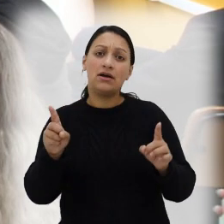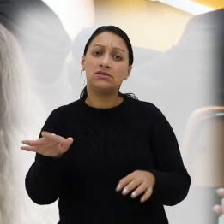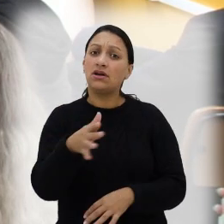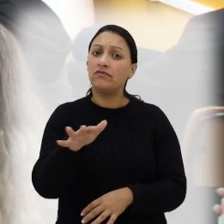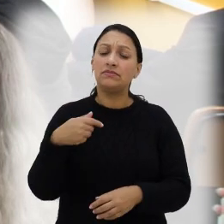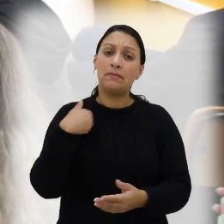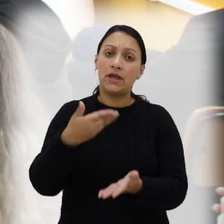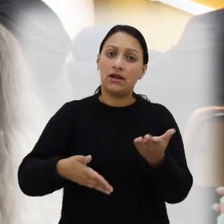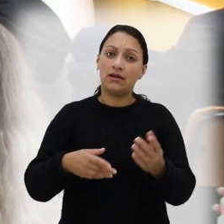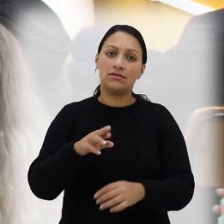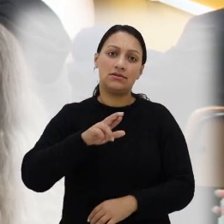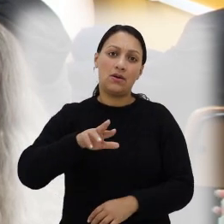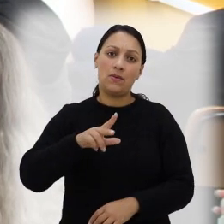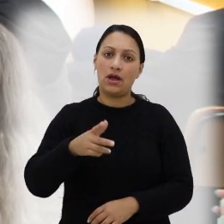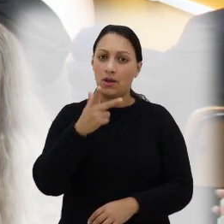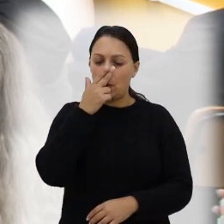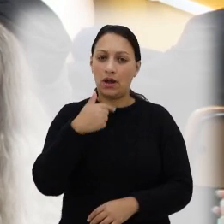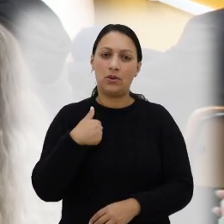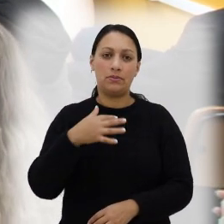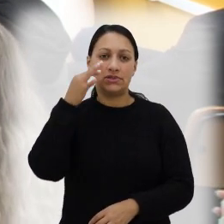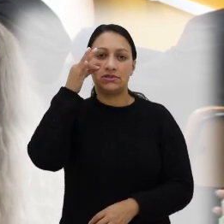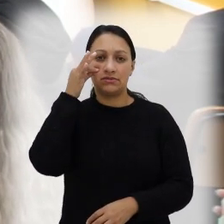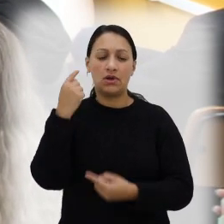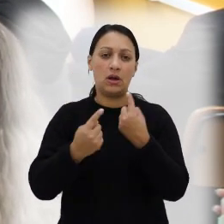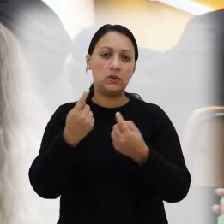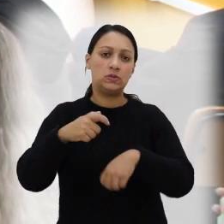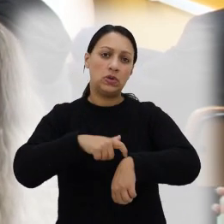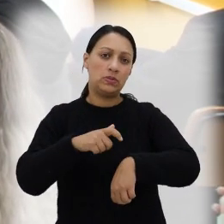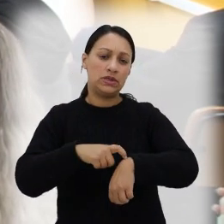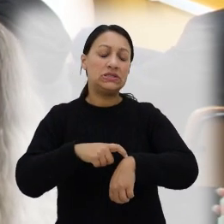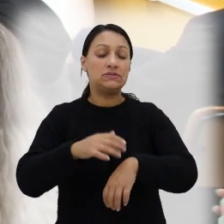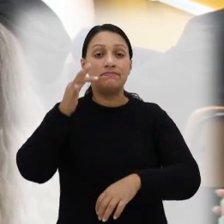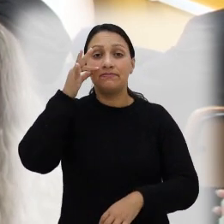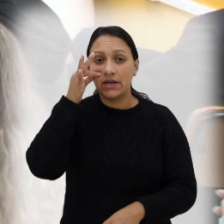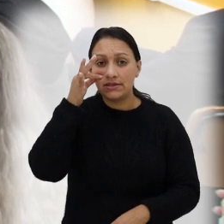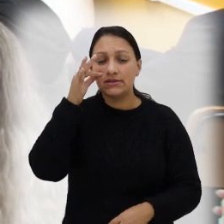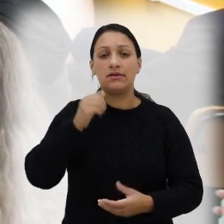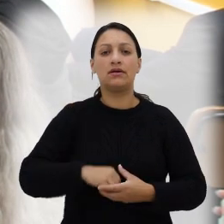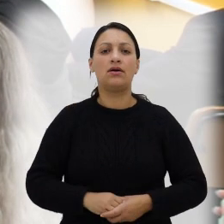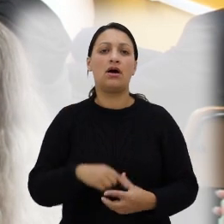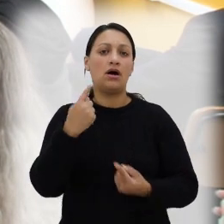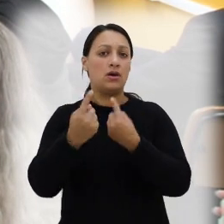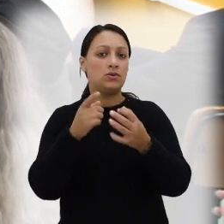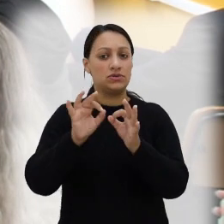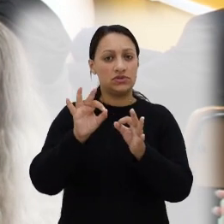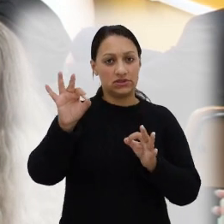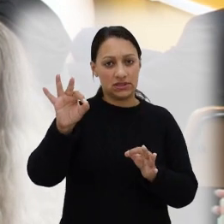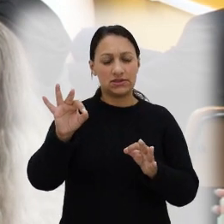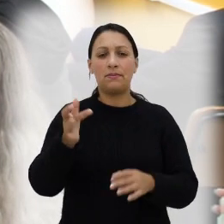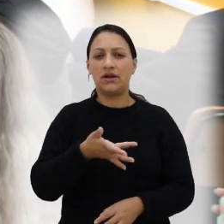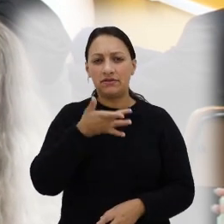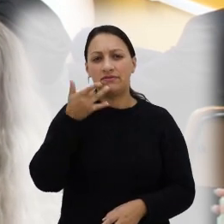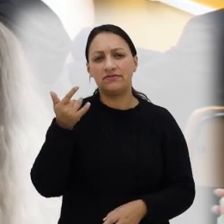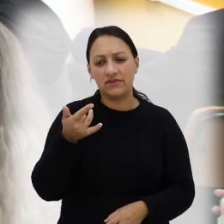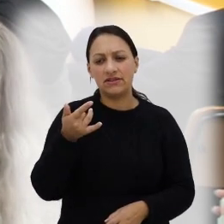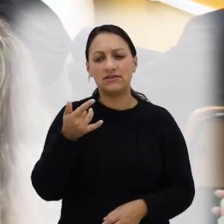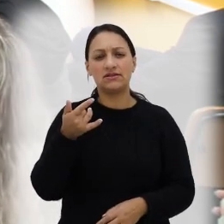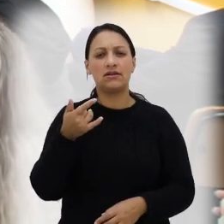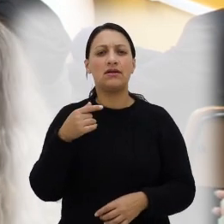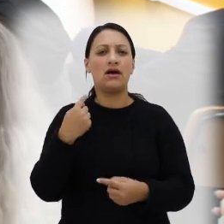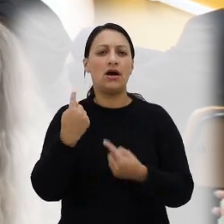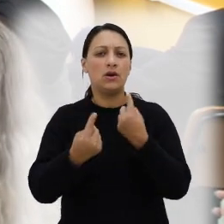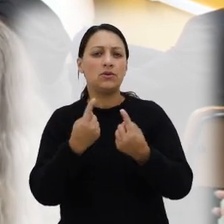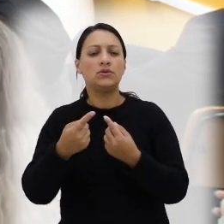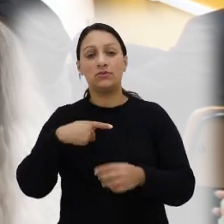presencial. Né? São alguns momentos que a gente separou ali para ser presencial e alguns à distância, para facilitar, né, o pessoal que vem de Pelotas, o pessoal de